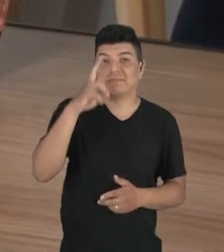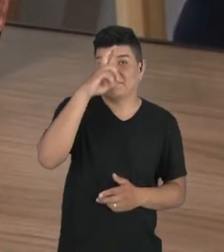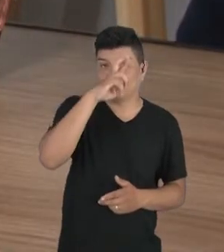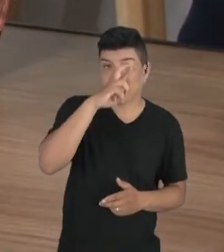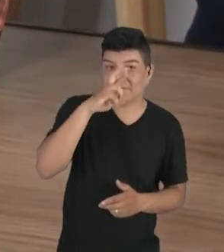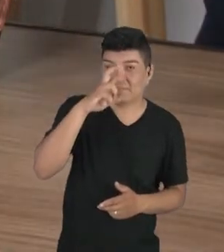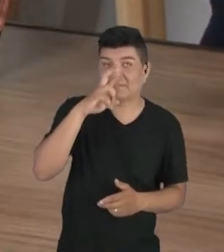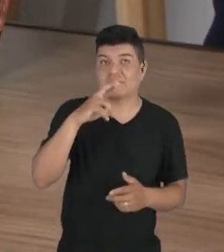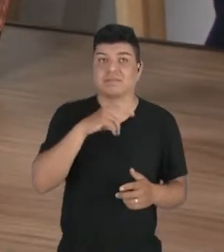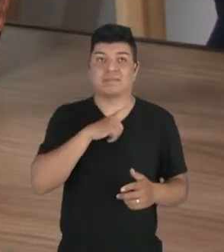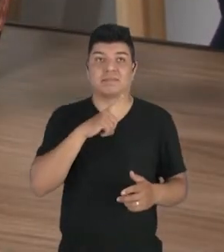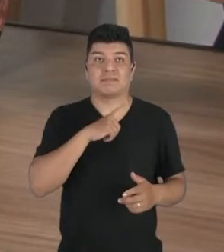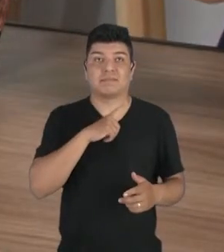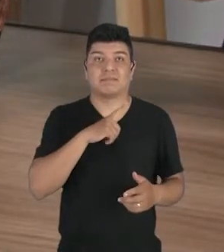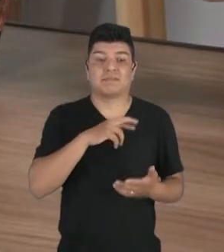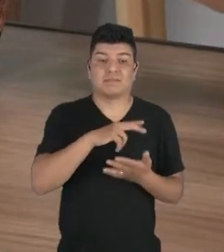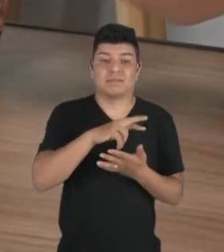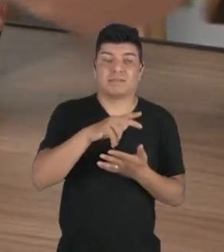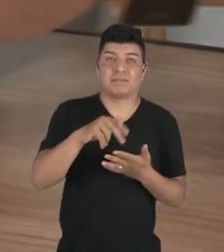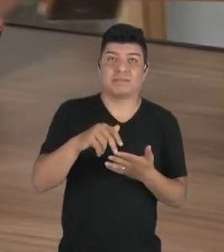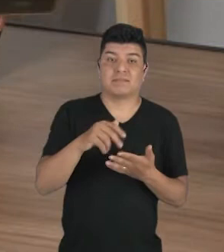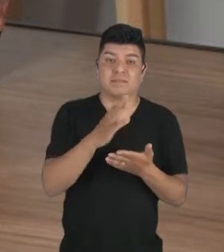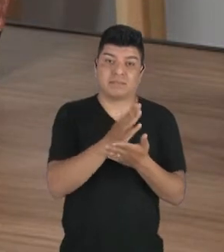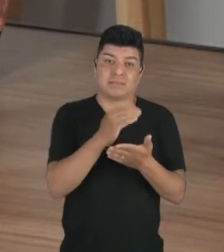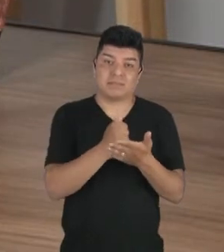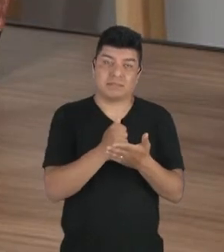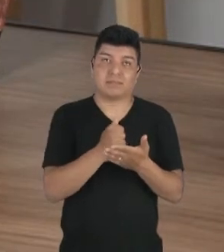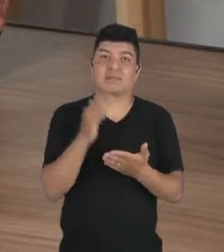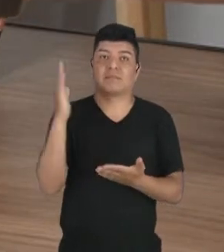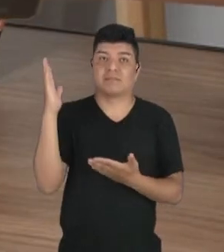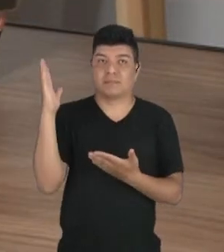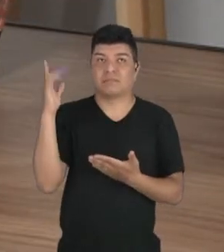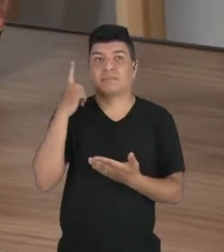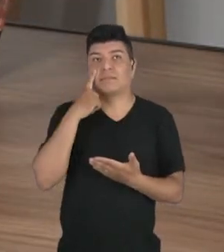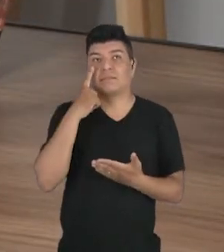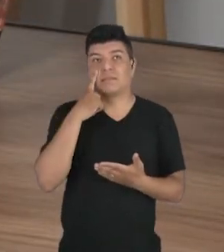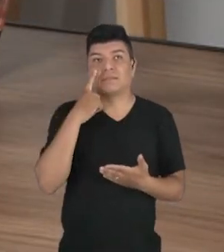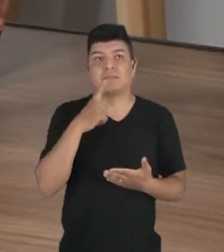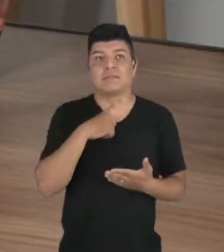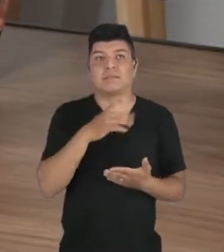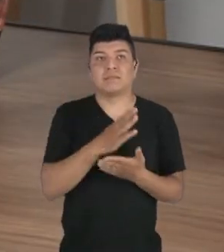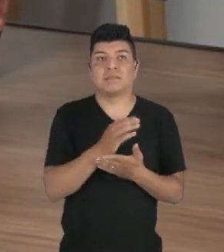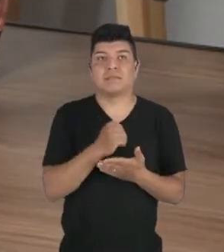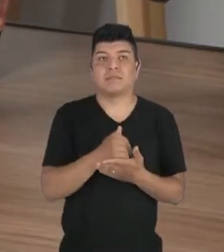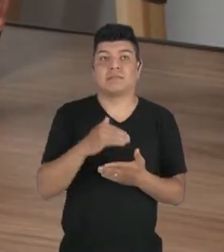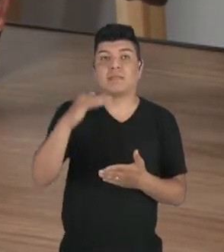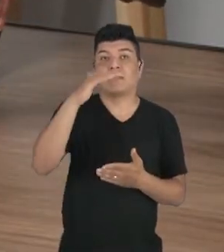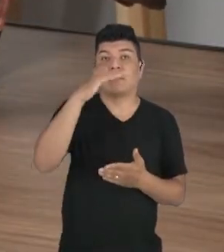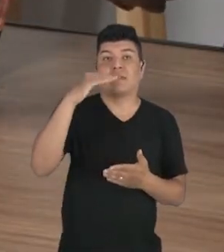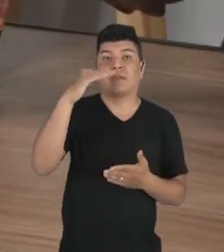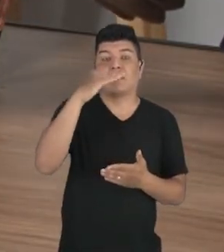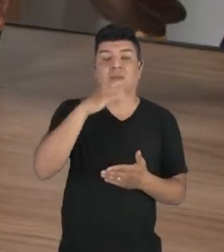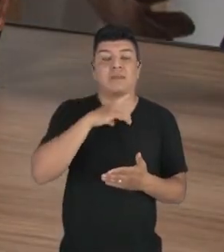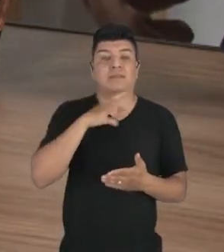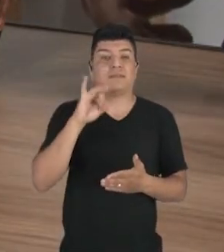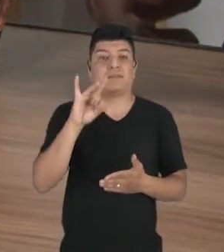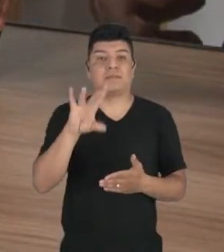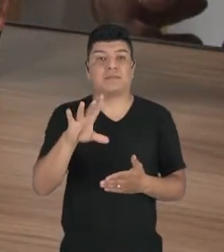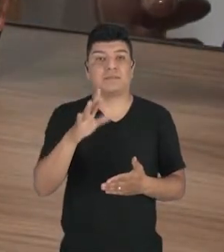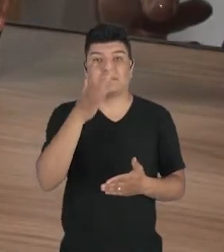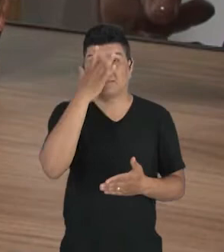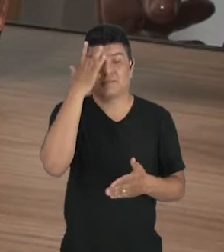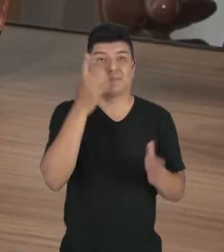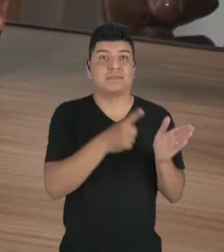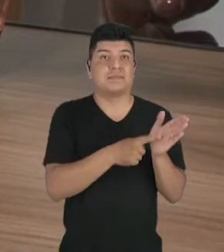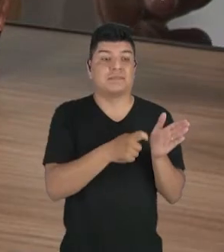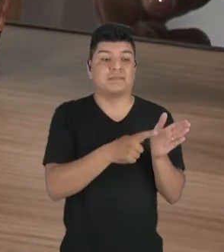Observem aqui, nós temos aqui vários compartimentos, observaram? Nessa parte de cima ficava só os